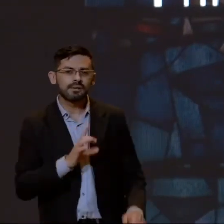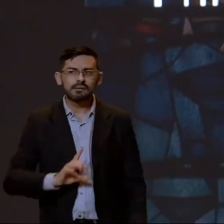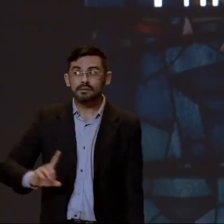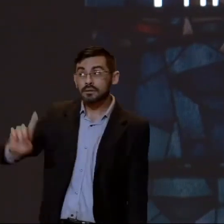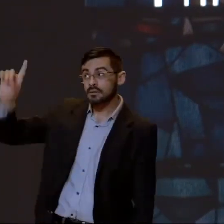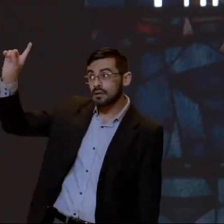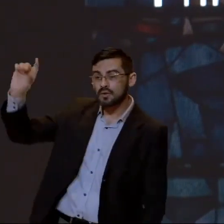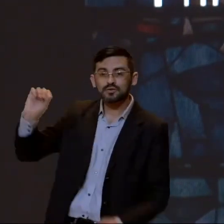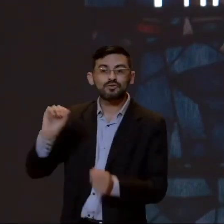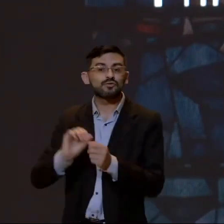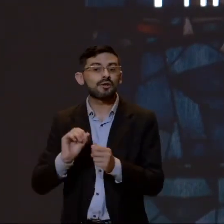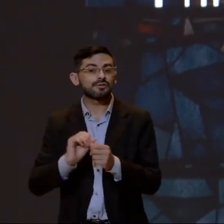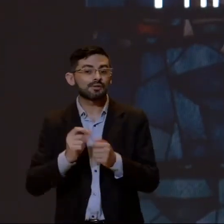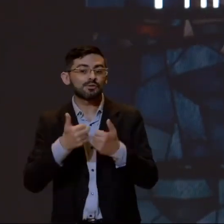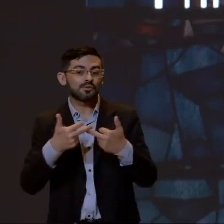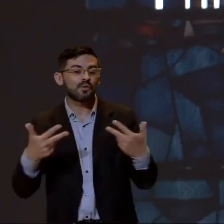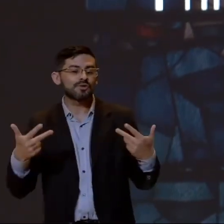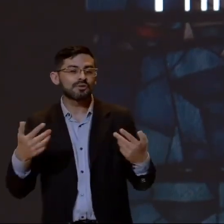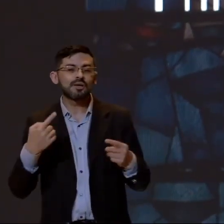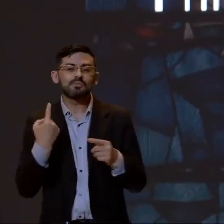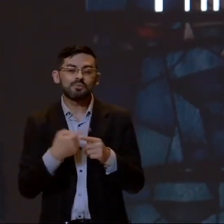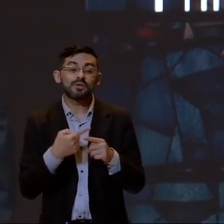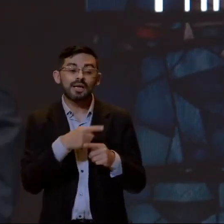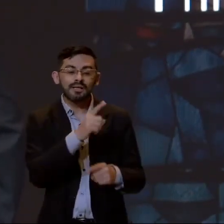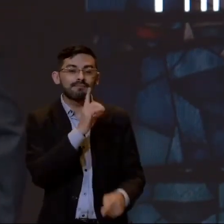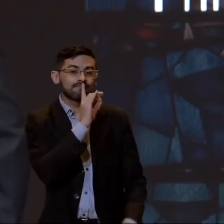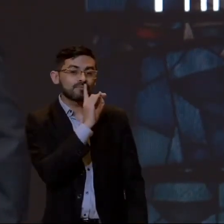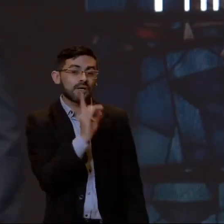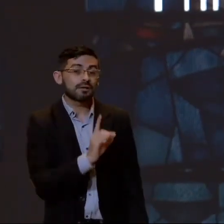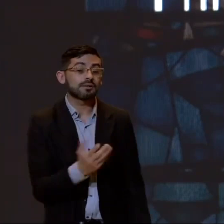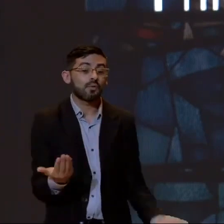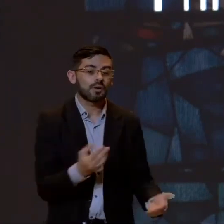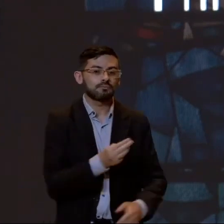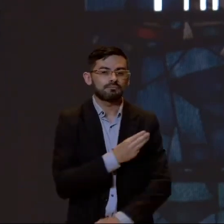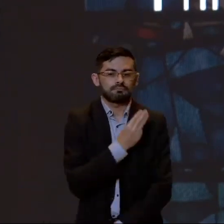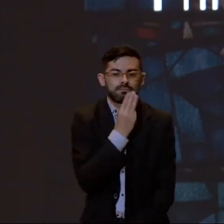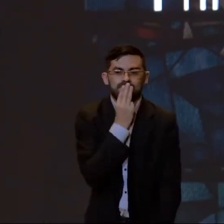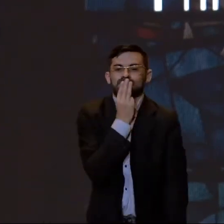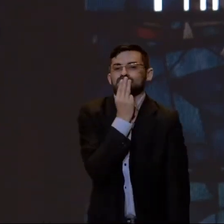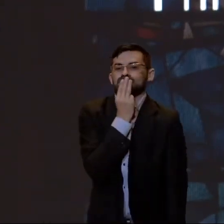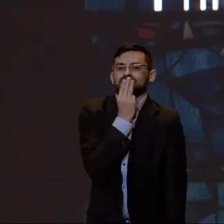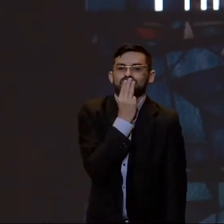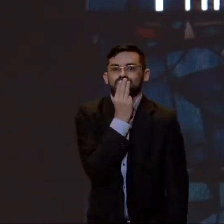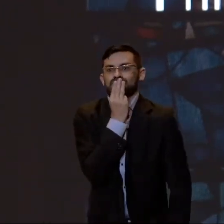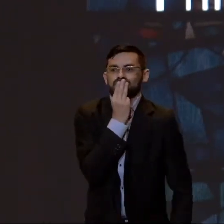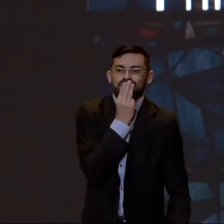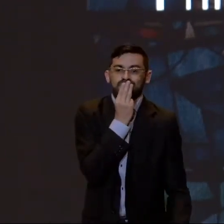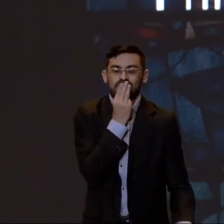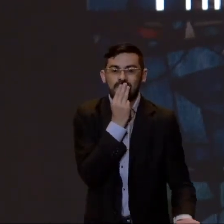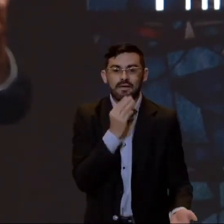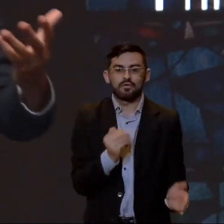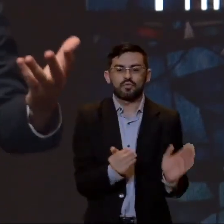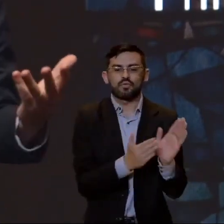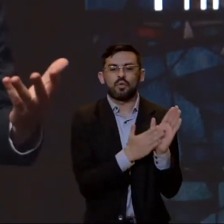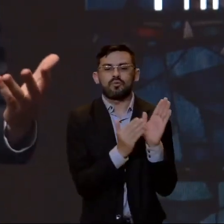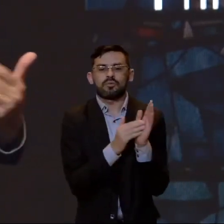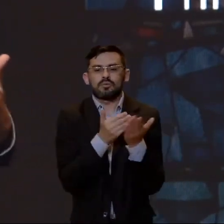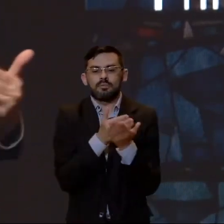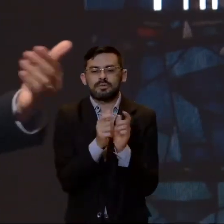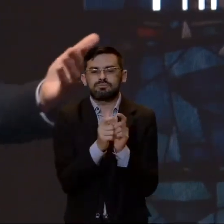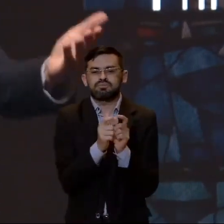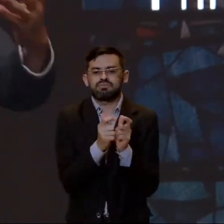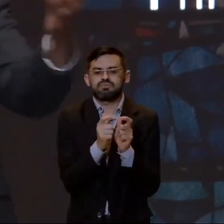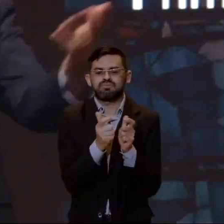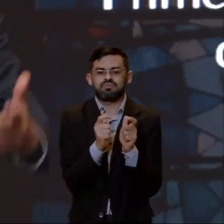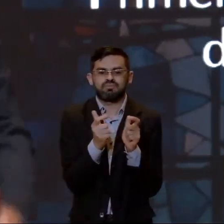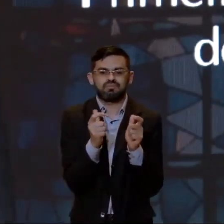sim fazendo alguma coisa, até porque ele está mudo. E o louvor vai ganhando o terreno, e